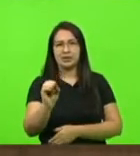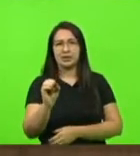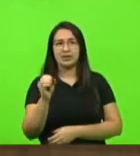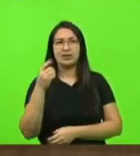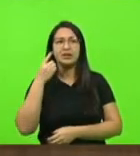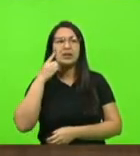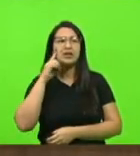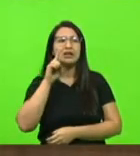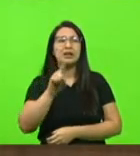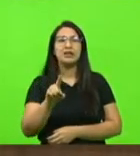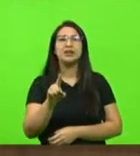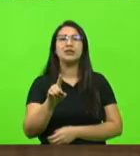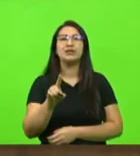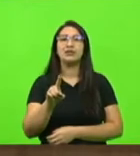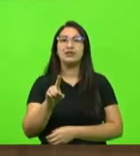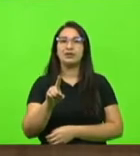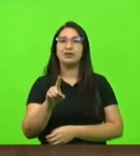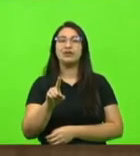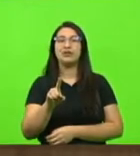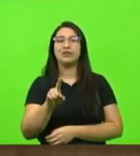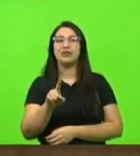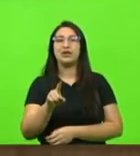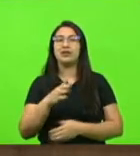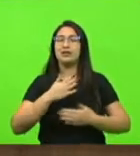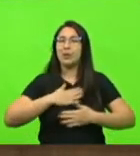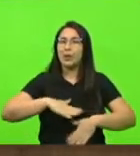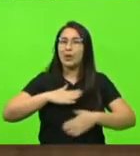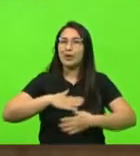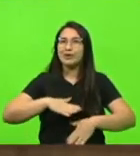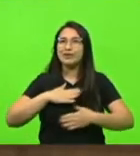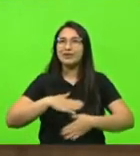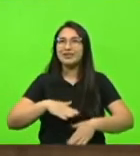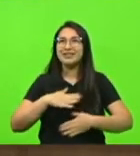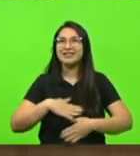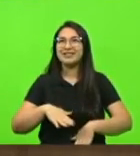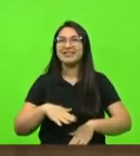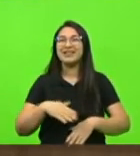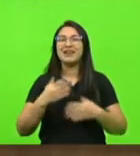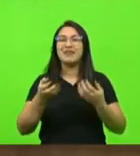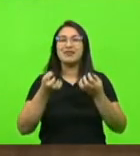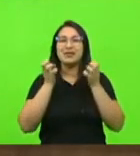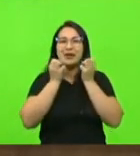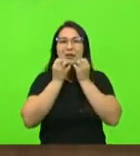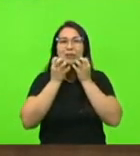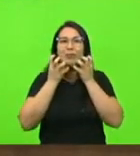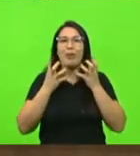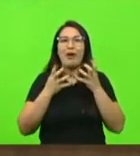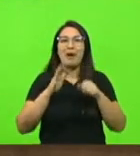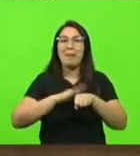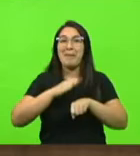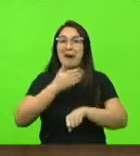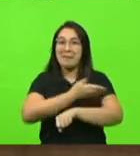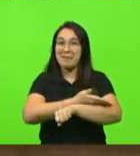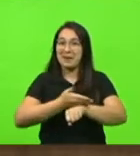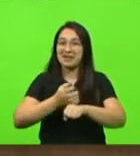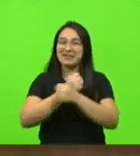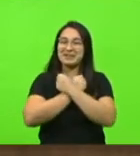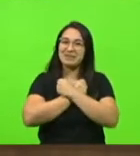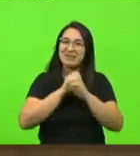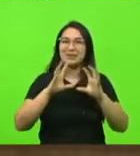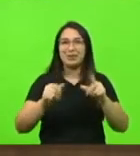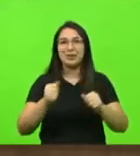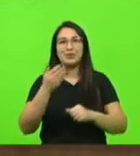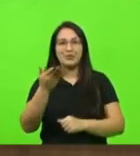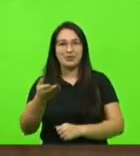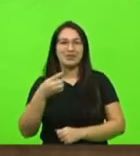vai descansar, vai trabalhar um pouquinho mais e a barba vai ficar mais branca, né, Padre Pedro? Então, meu abraço para todos e para você